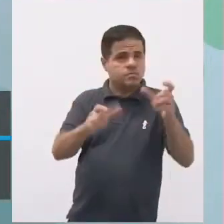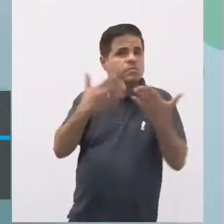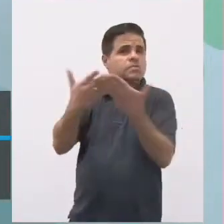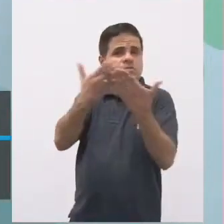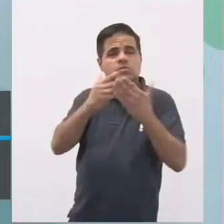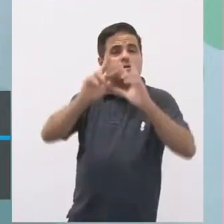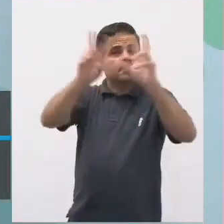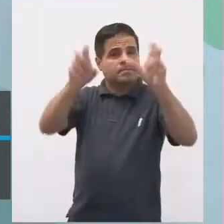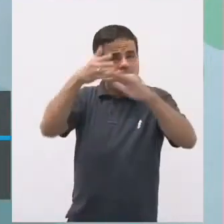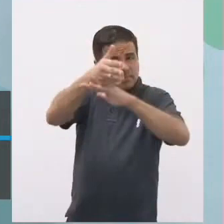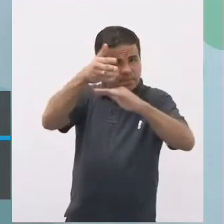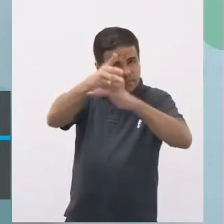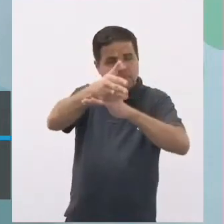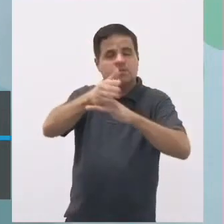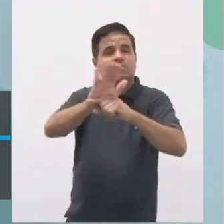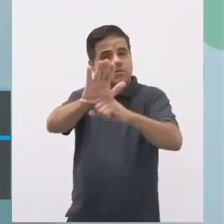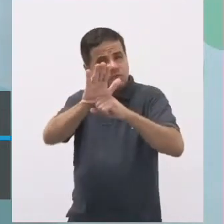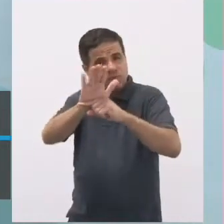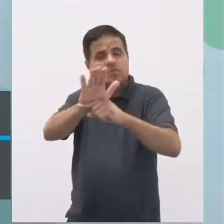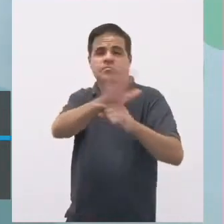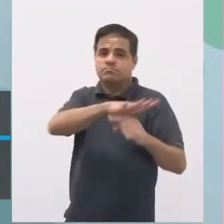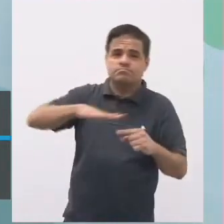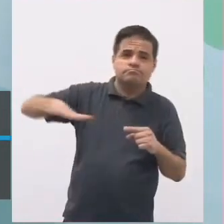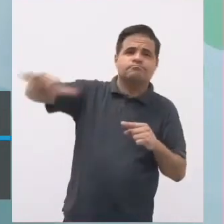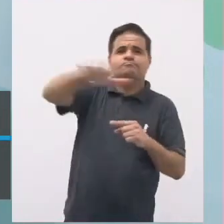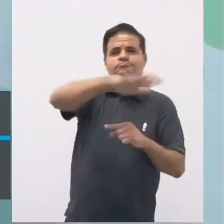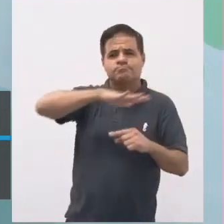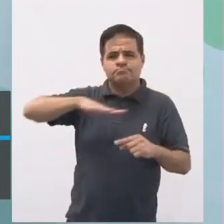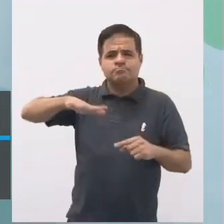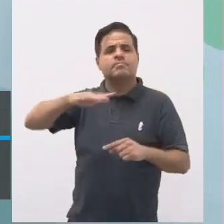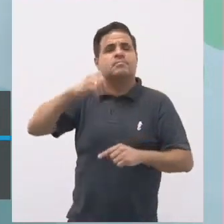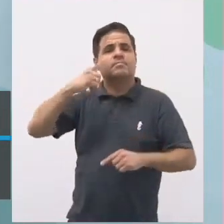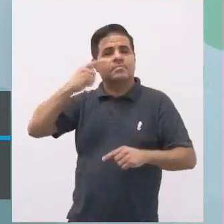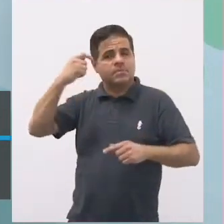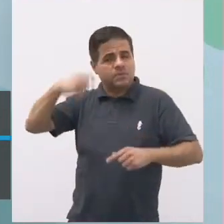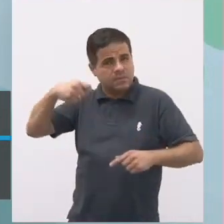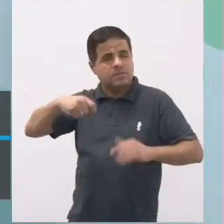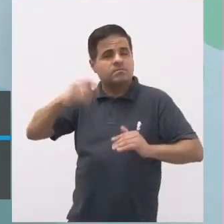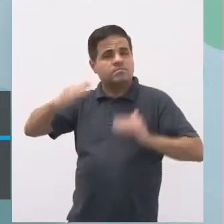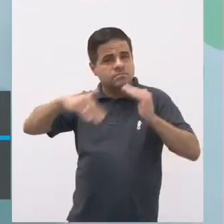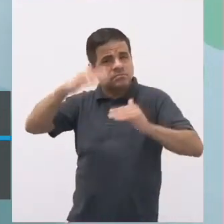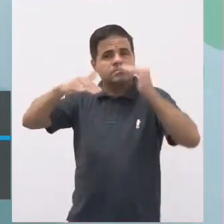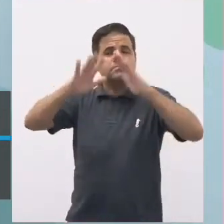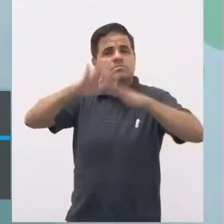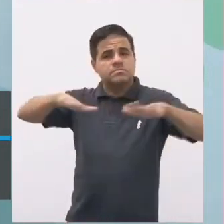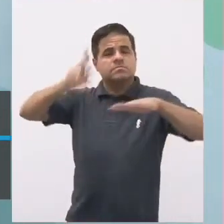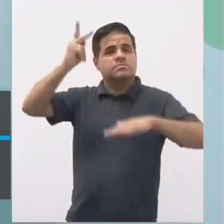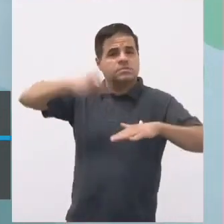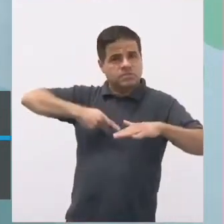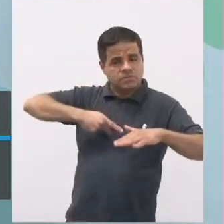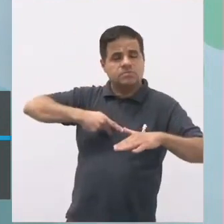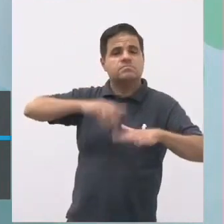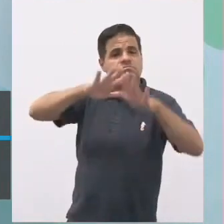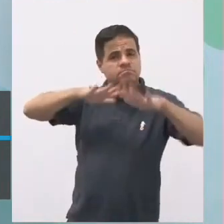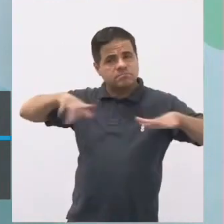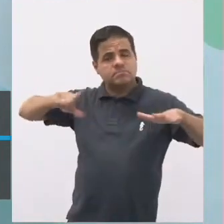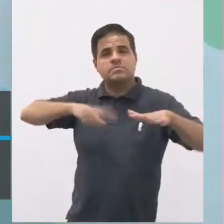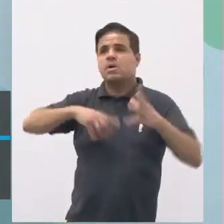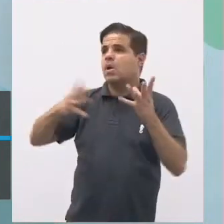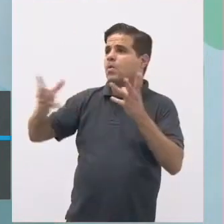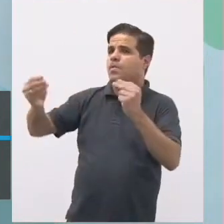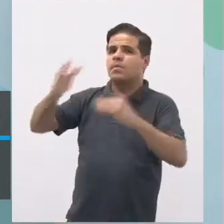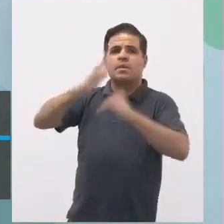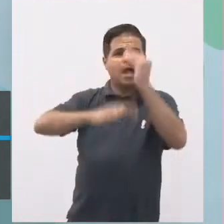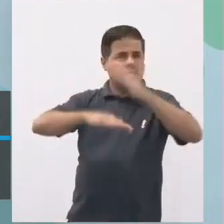questão participativa, colaborativa, e sobressai a questão do individualismo. Tá? Você pode ver que